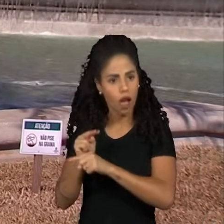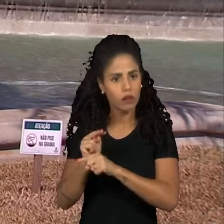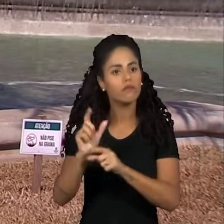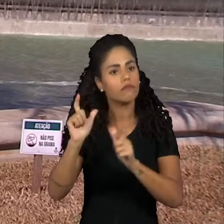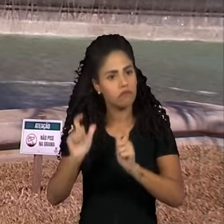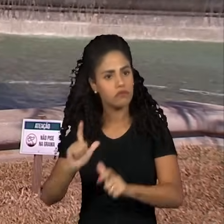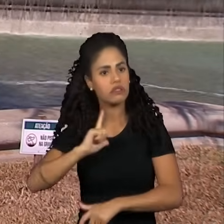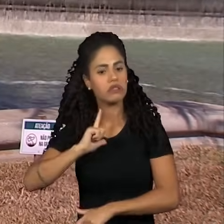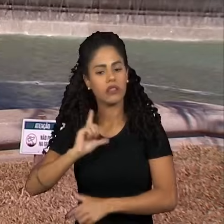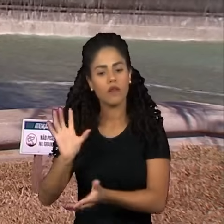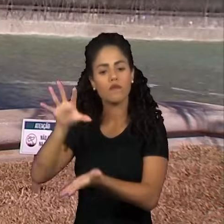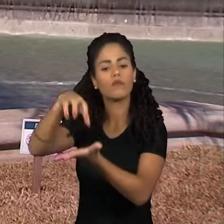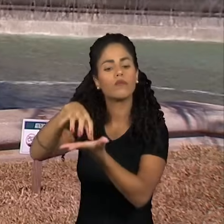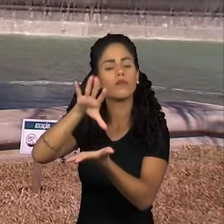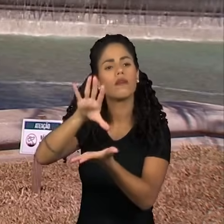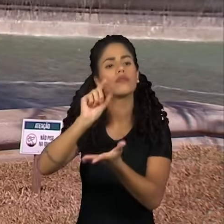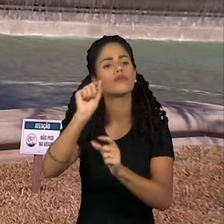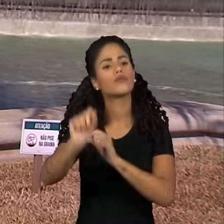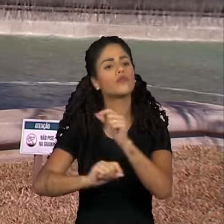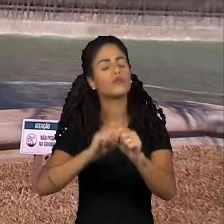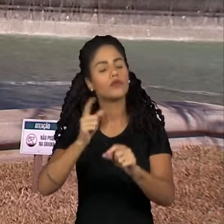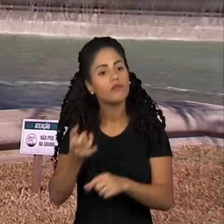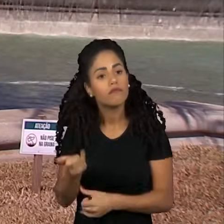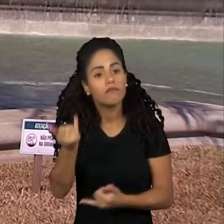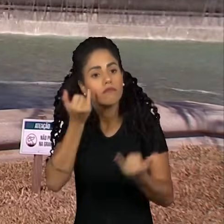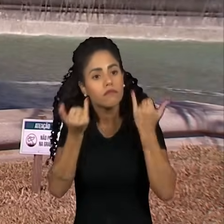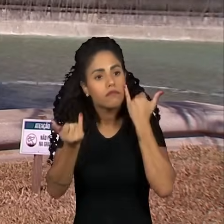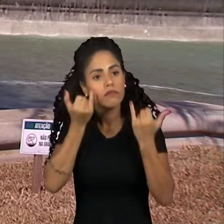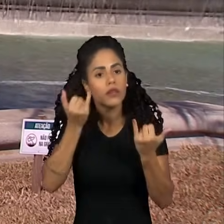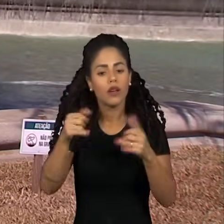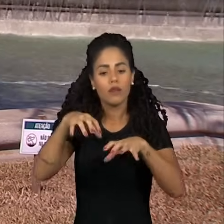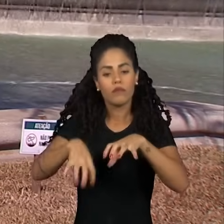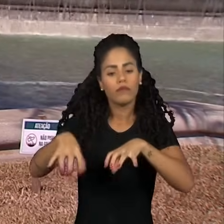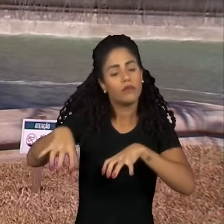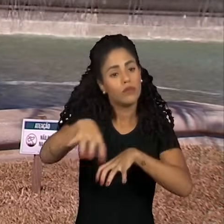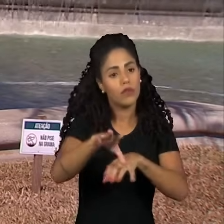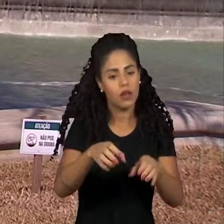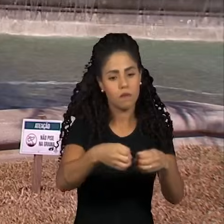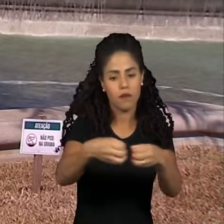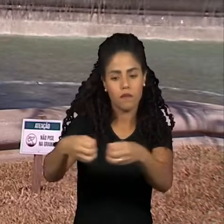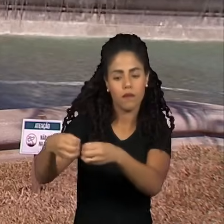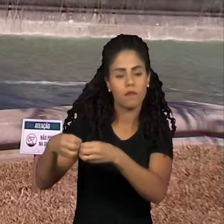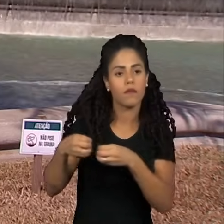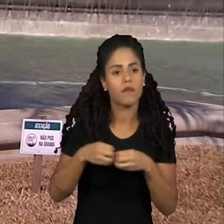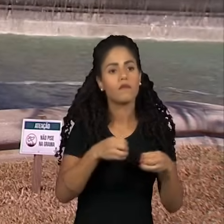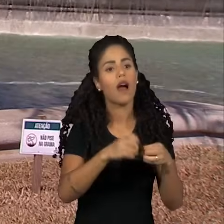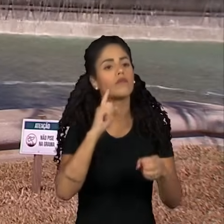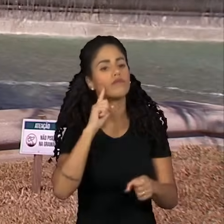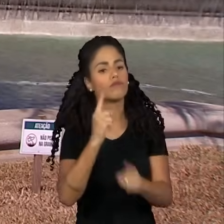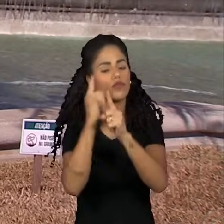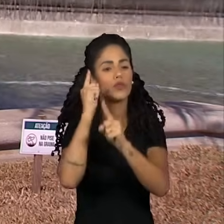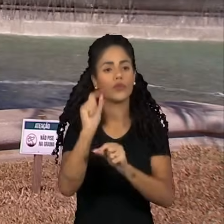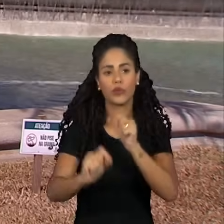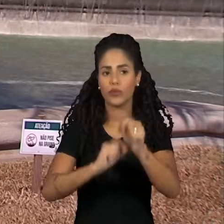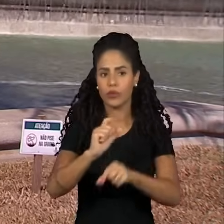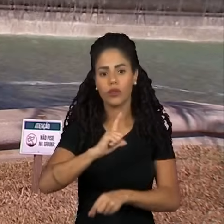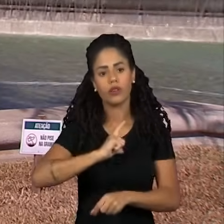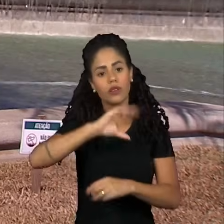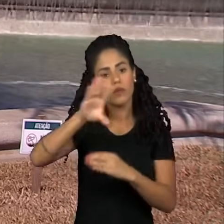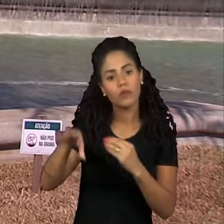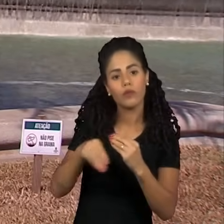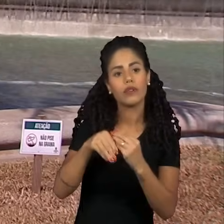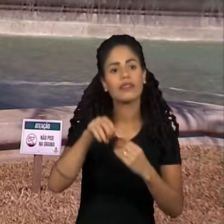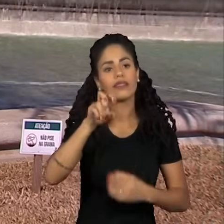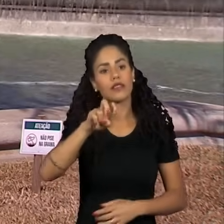unidade de conservação. Mas quando a gente adiciona essas unidades de conservação municipais que o estudo encontrou, a gente pode ter um acréscimo de até